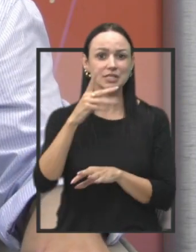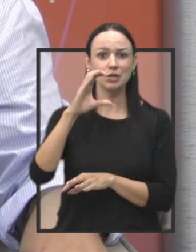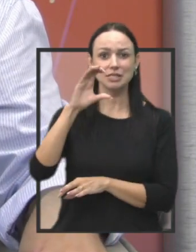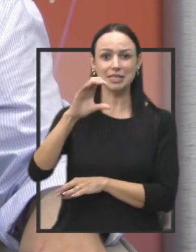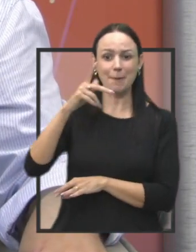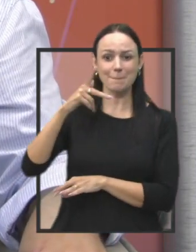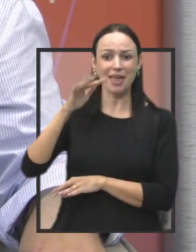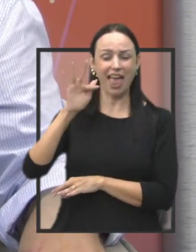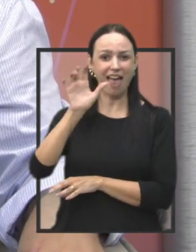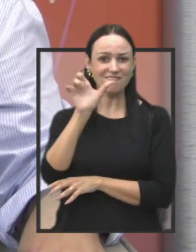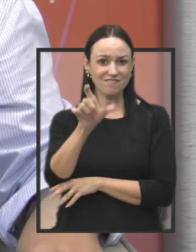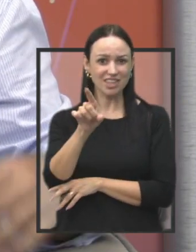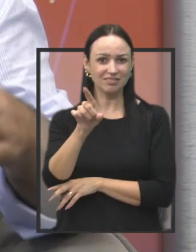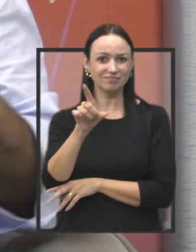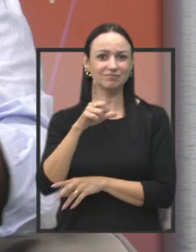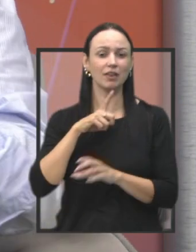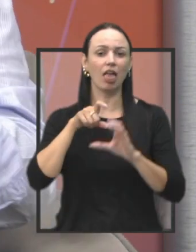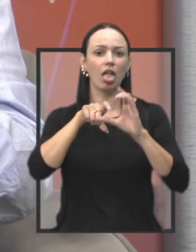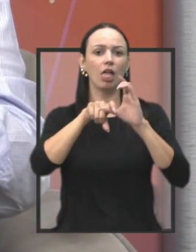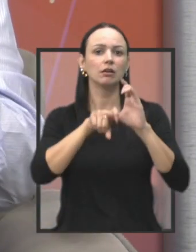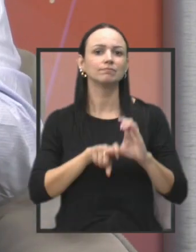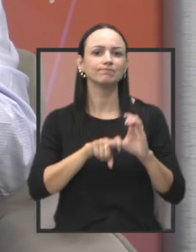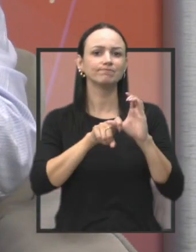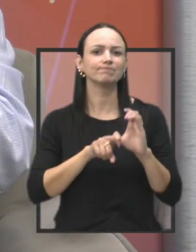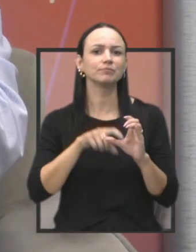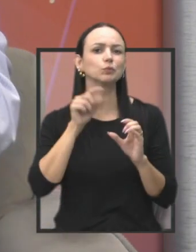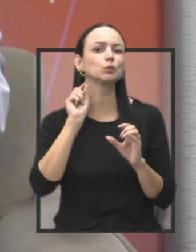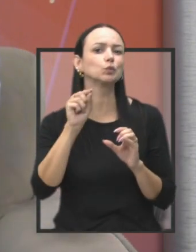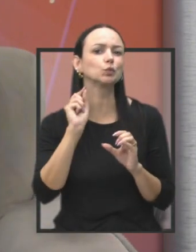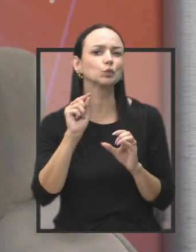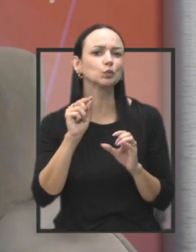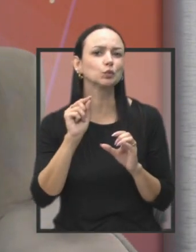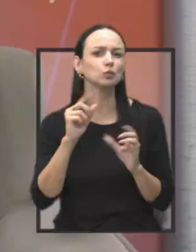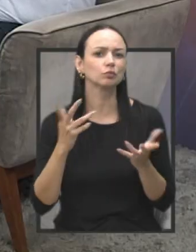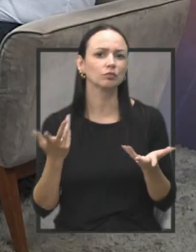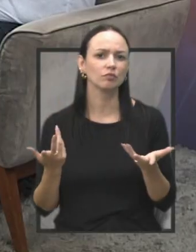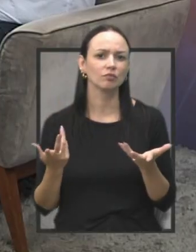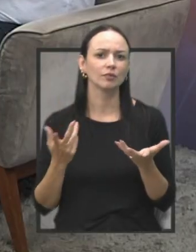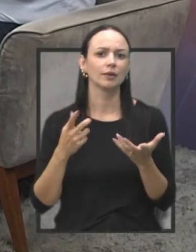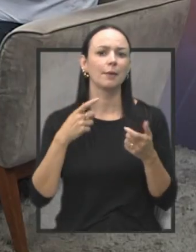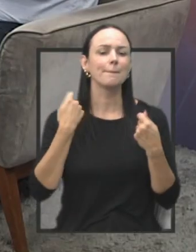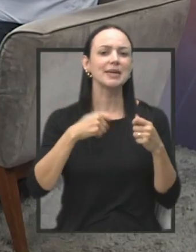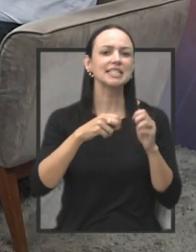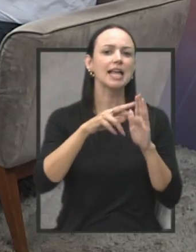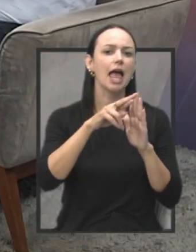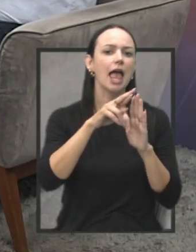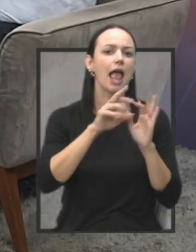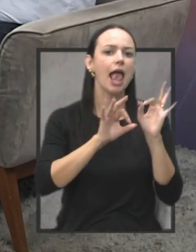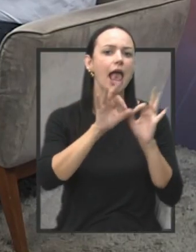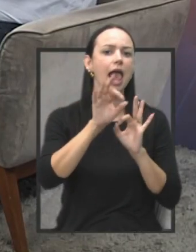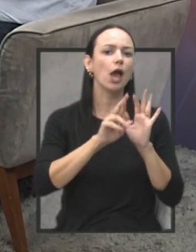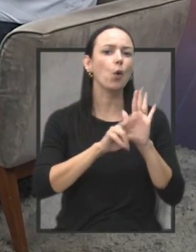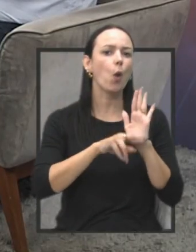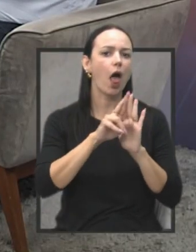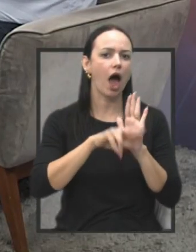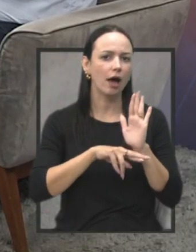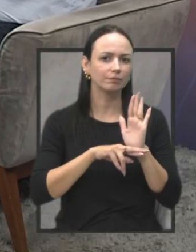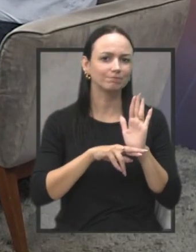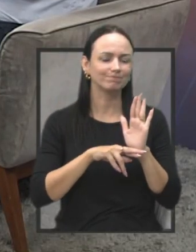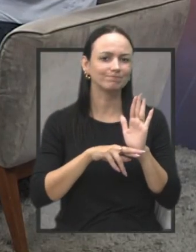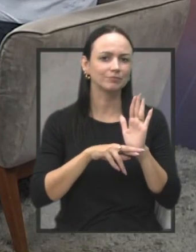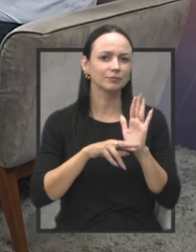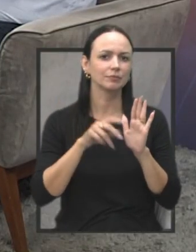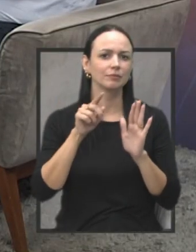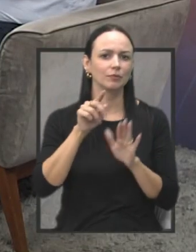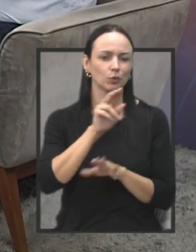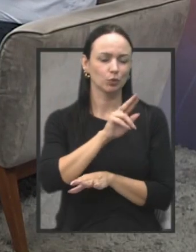com pendência. Pendente de regularização. Esse é o nome que a Receita diz.